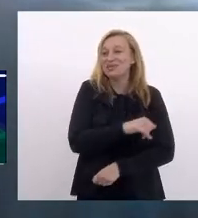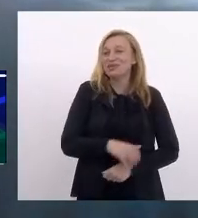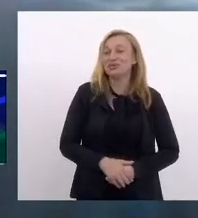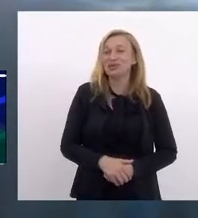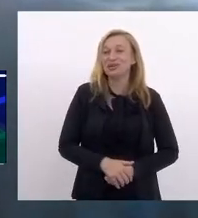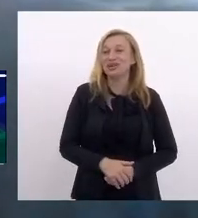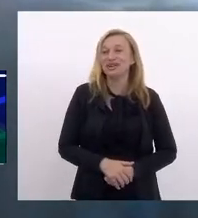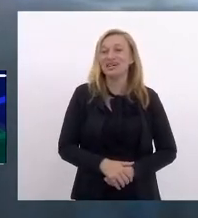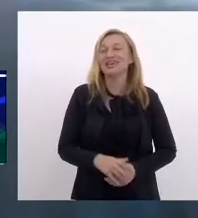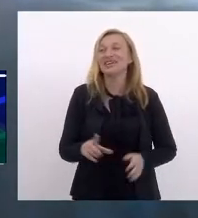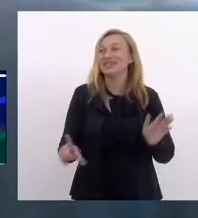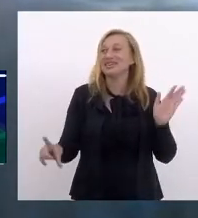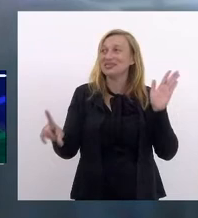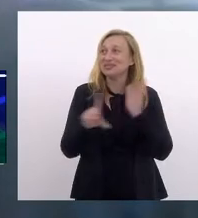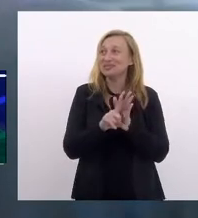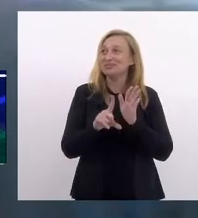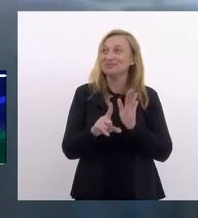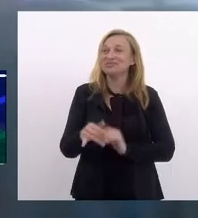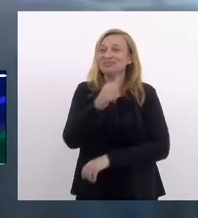lei